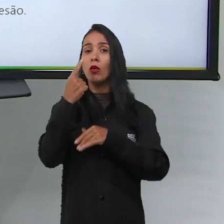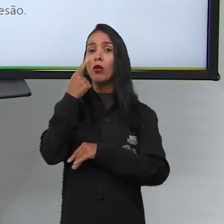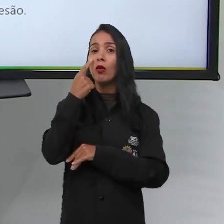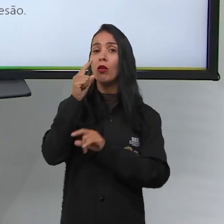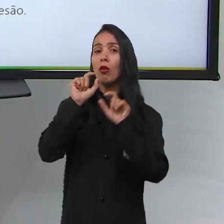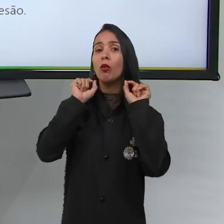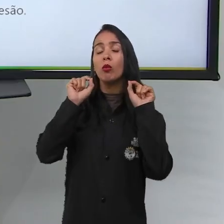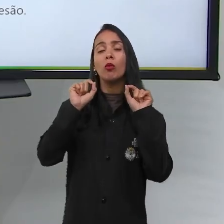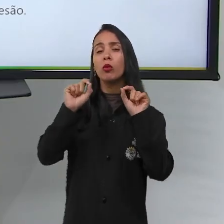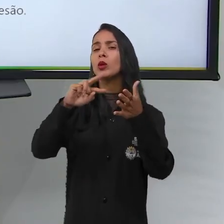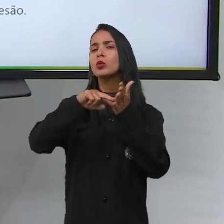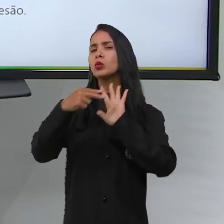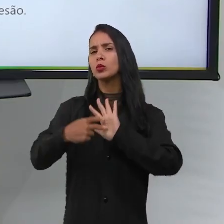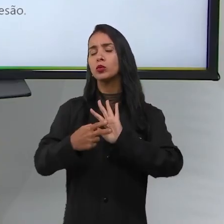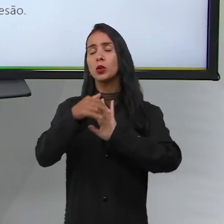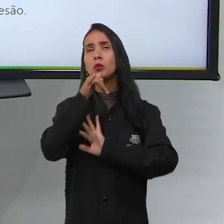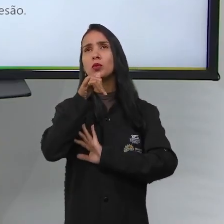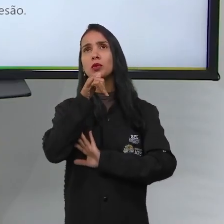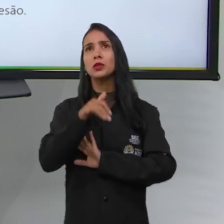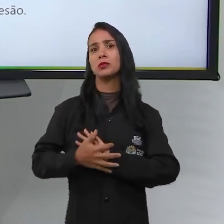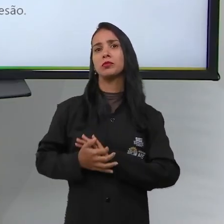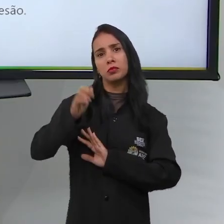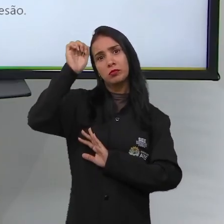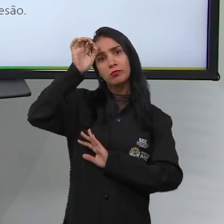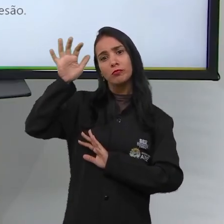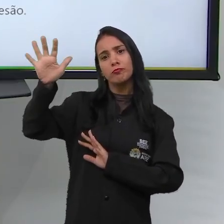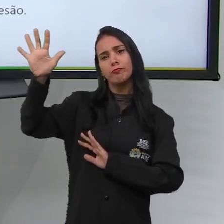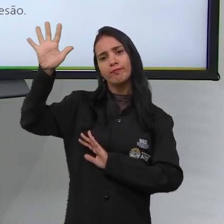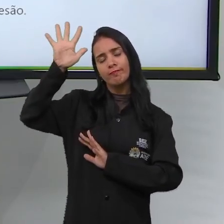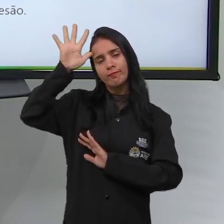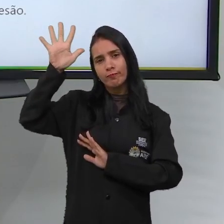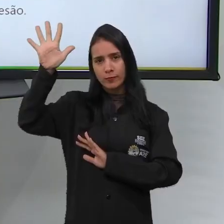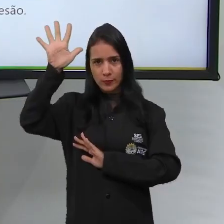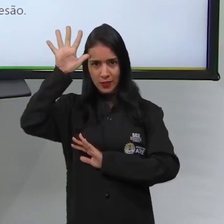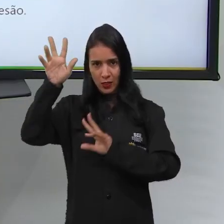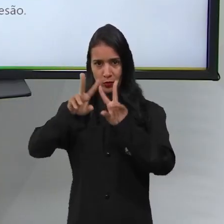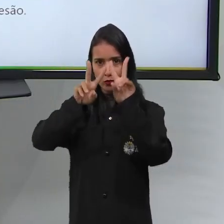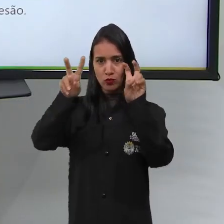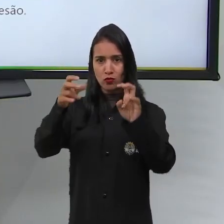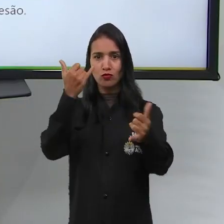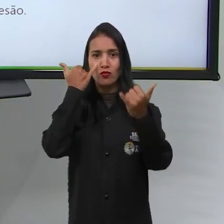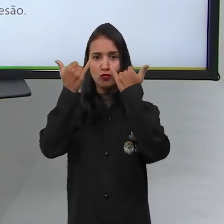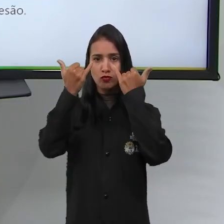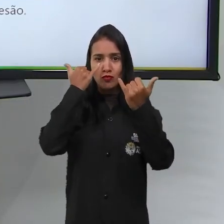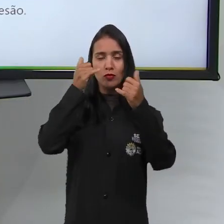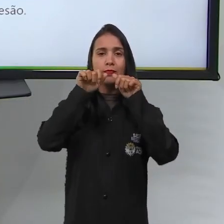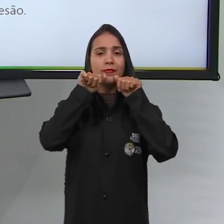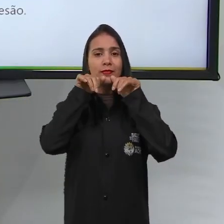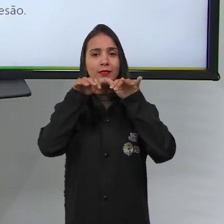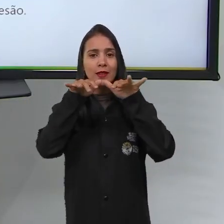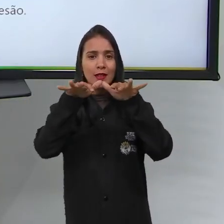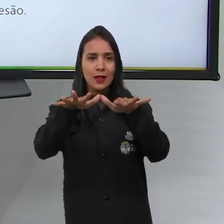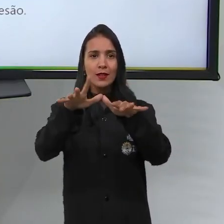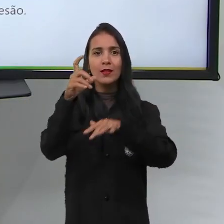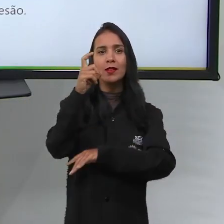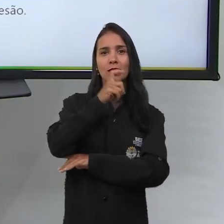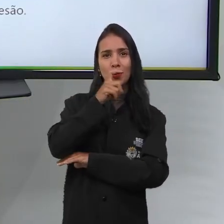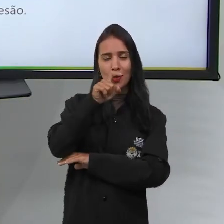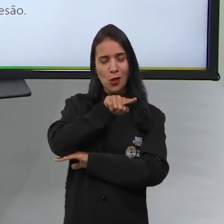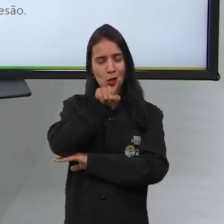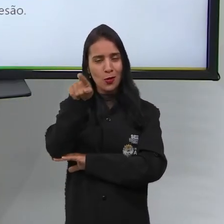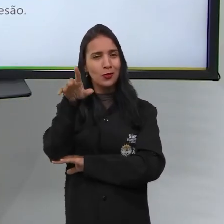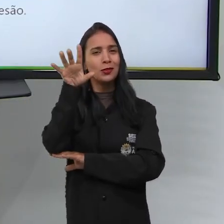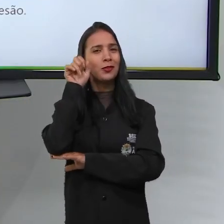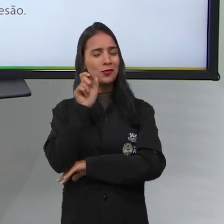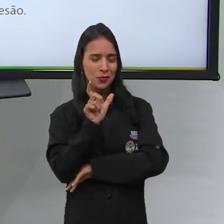querendo dizer, pessoal? Imagina só, eu estou falando de fake news, notícia falsa, e você vai ouvir muito essa palavra no decorrer dessa